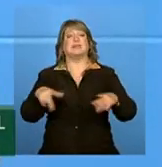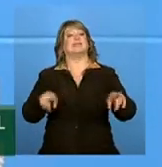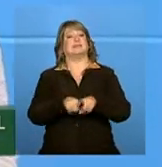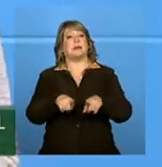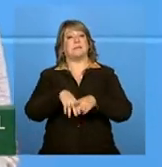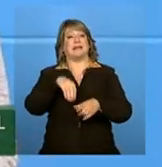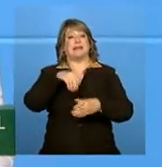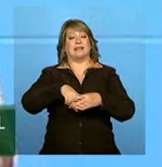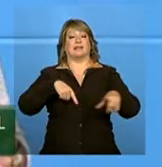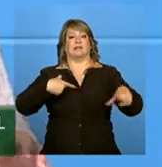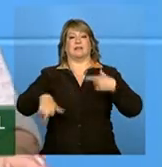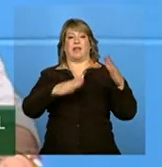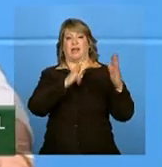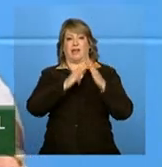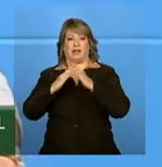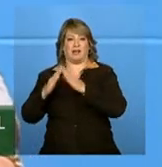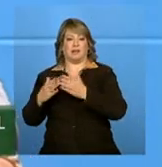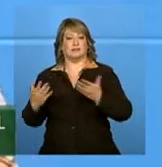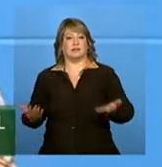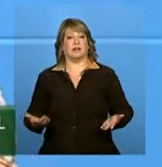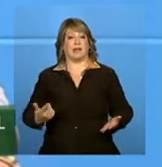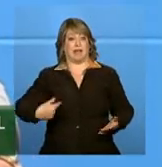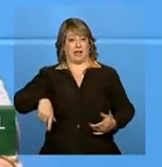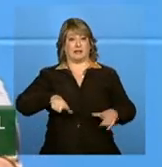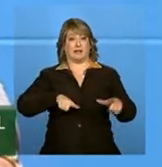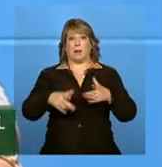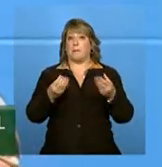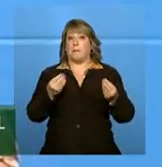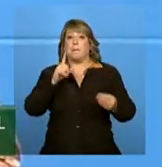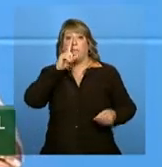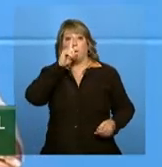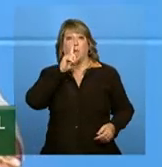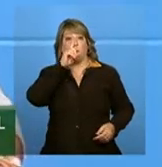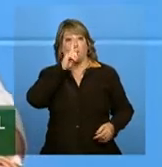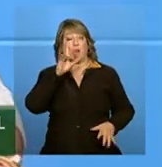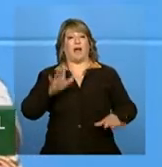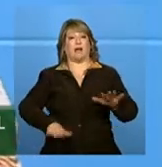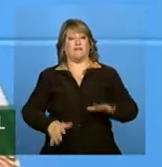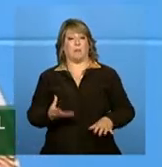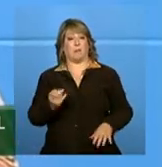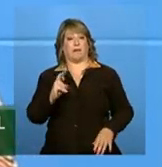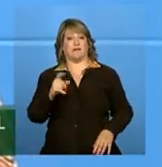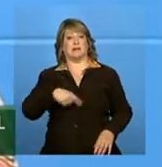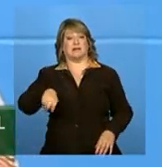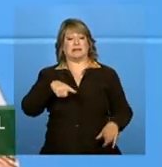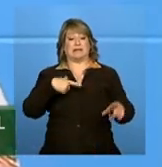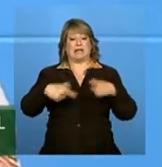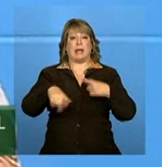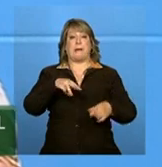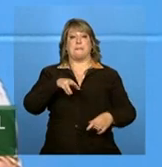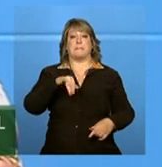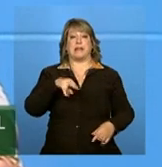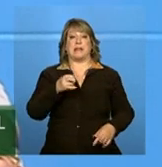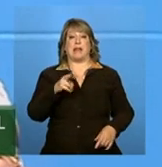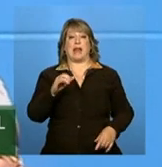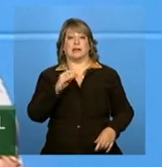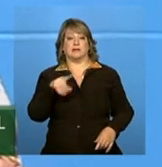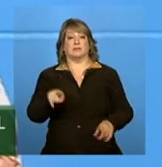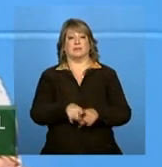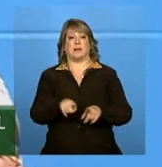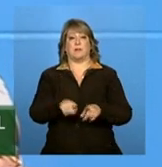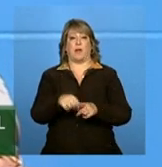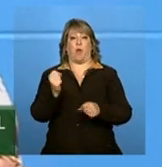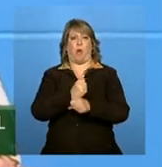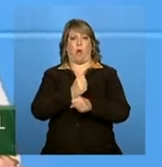vezes o trabalho realizado por essas crianças é muito perigoso. Muitas vezes trabalham com mineração, trabalham também com